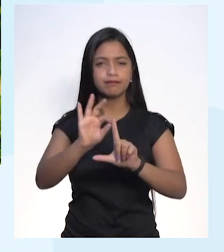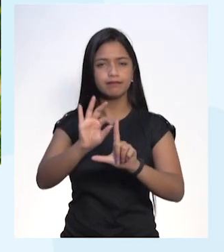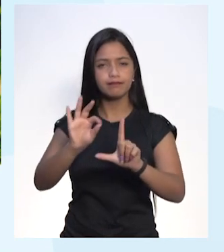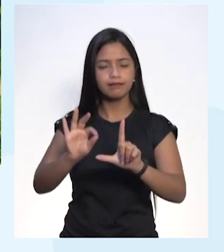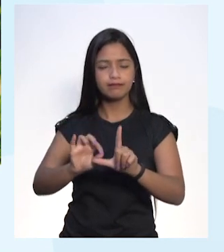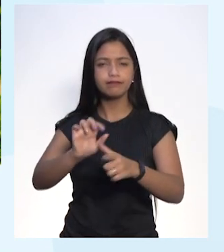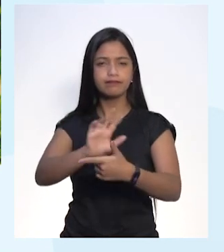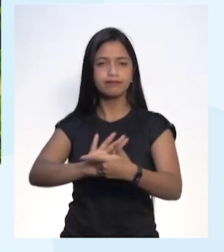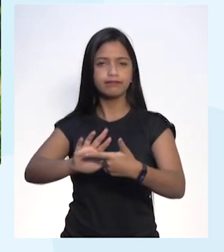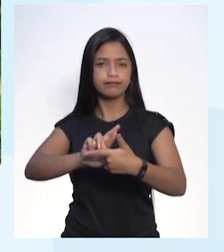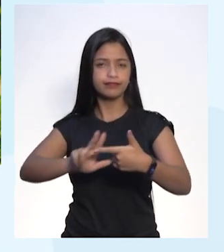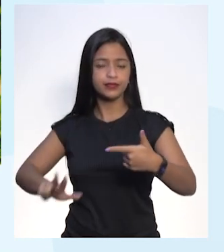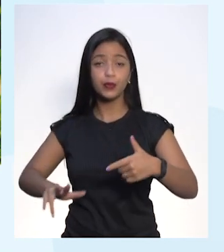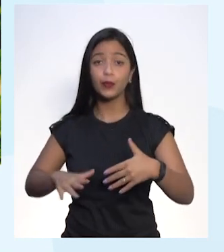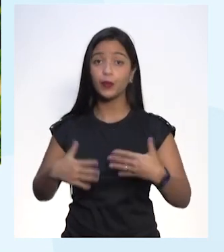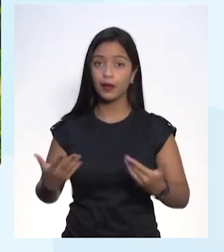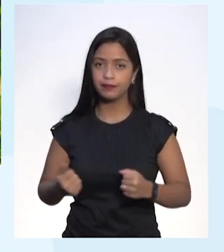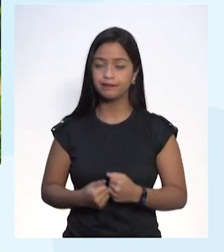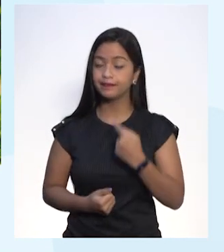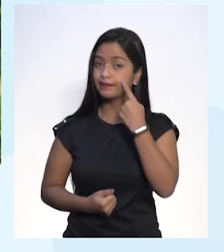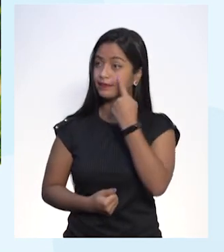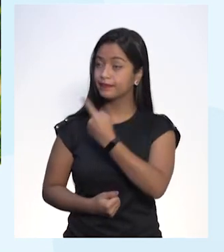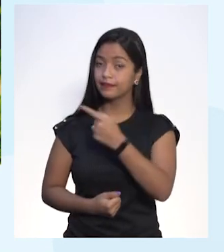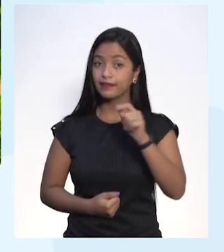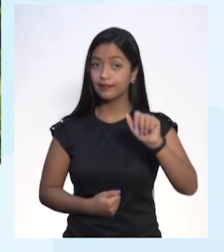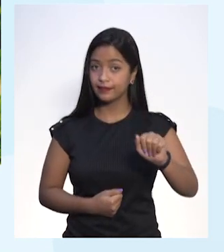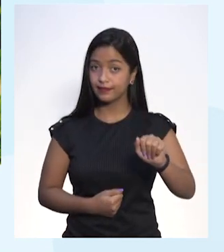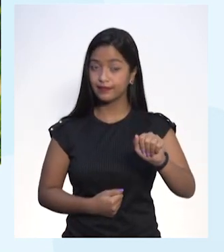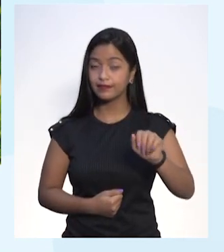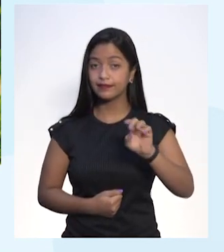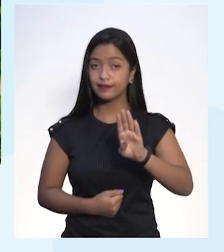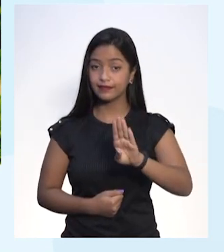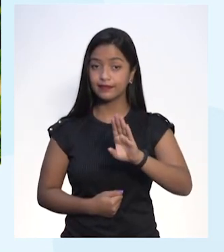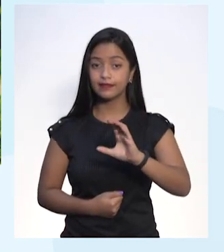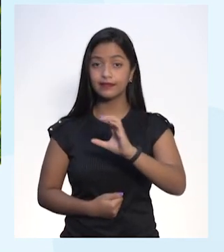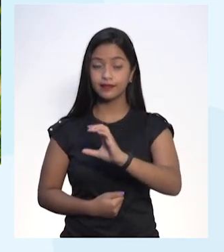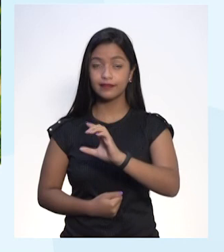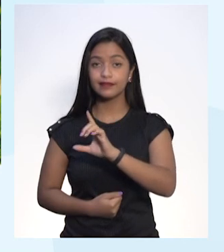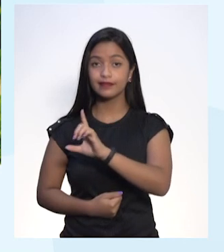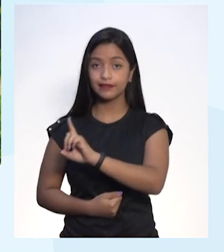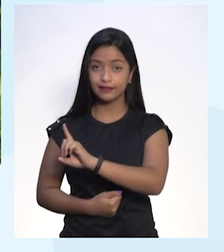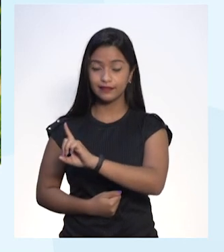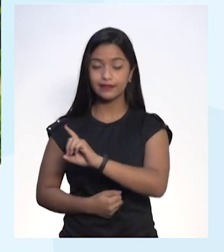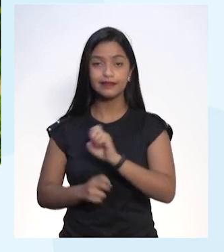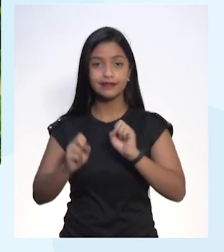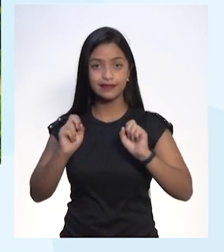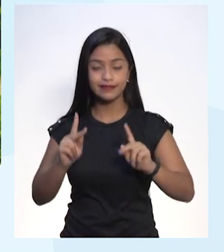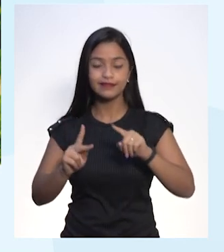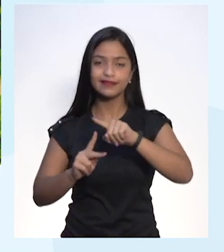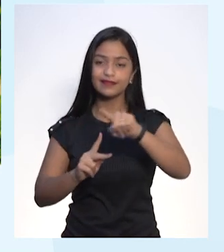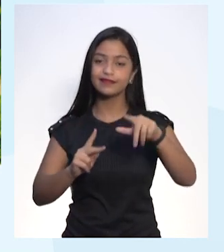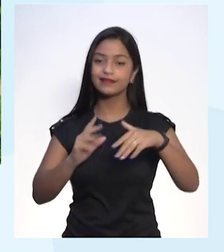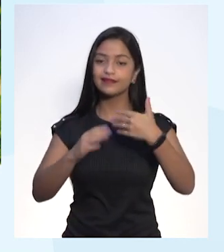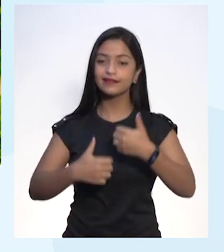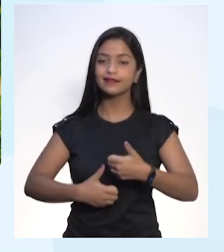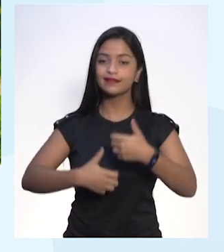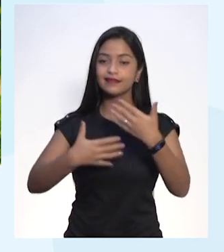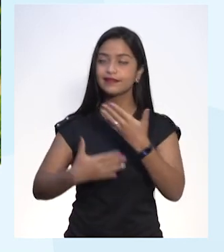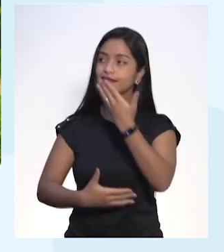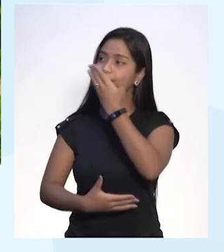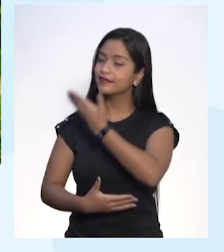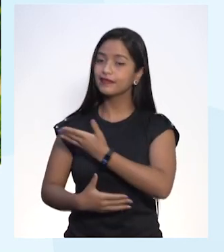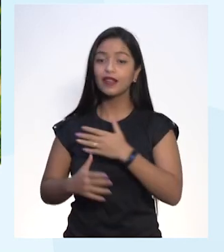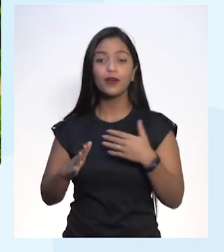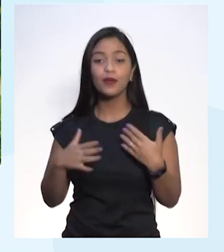a letra A, temos a letra B, temos a letra C e a letra D, e aí vocês mandam para a gente qual